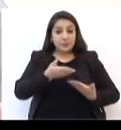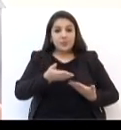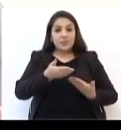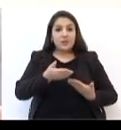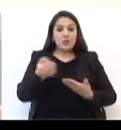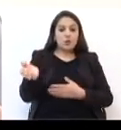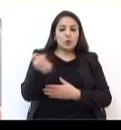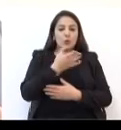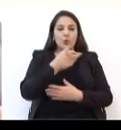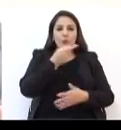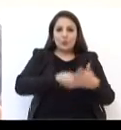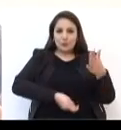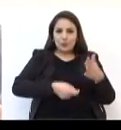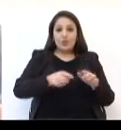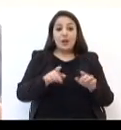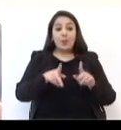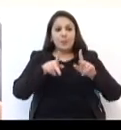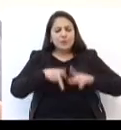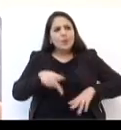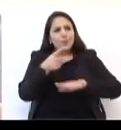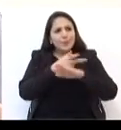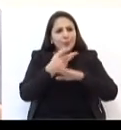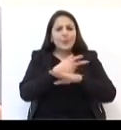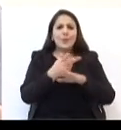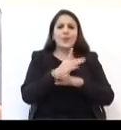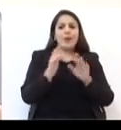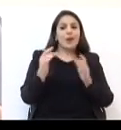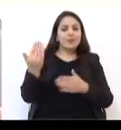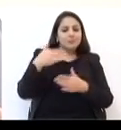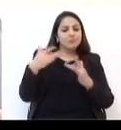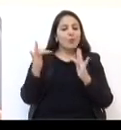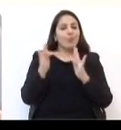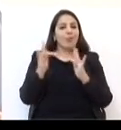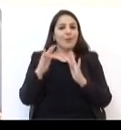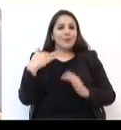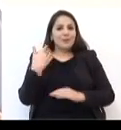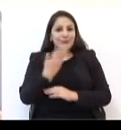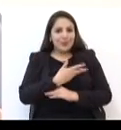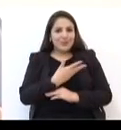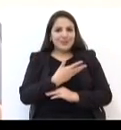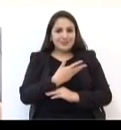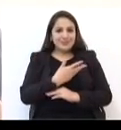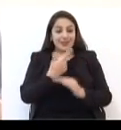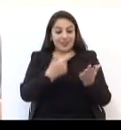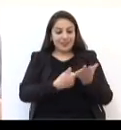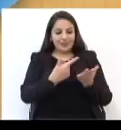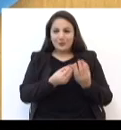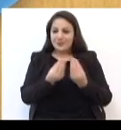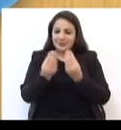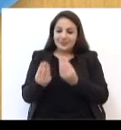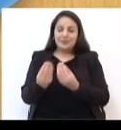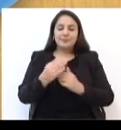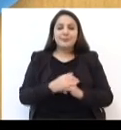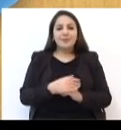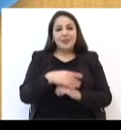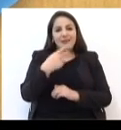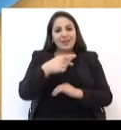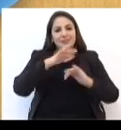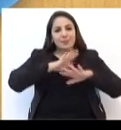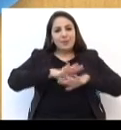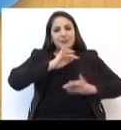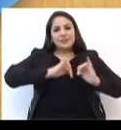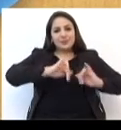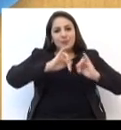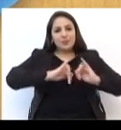novos escritores, o pessoal procura a própria TV, o pessoal entra em contato com a gente. Deixam os livros. Estas e